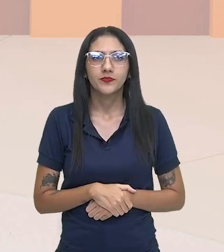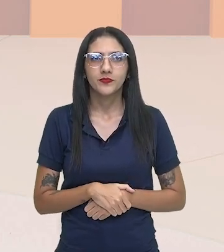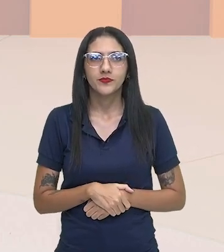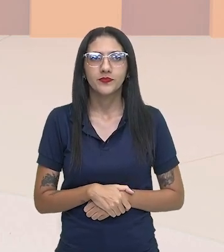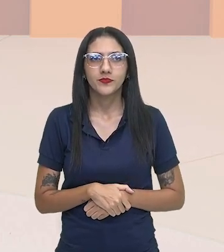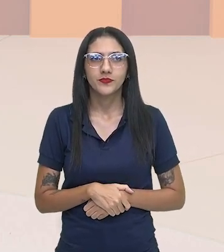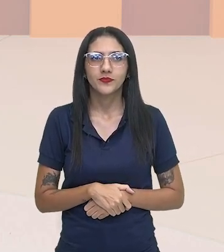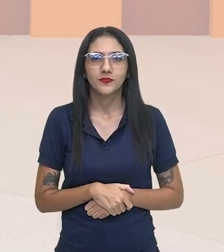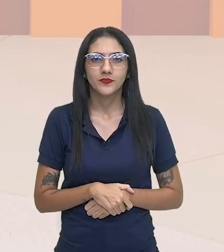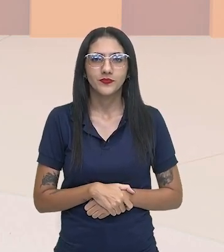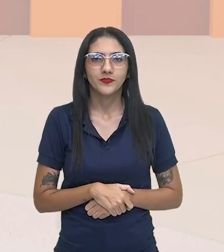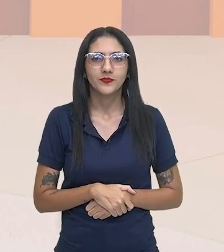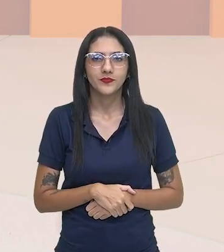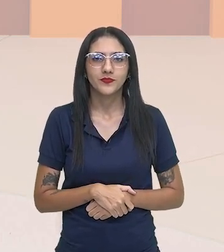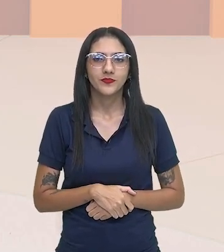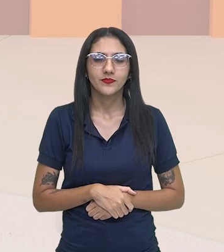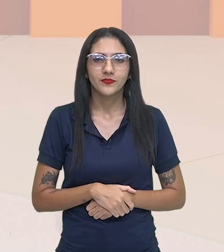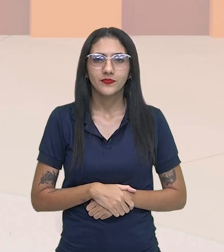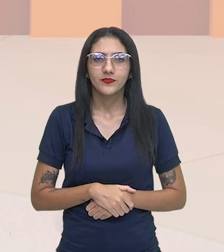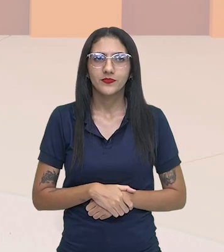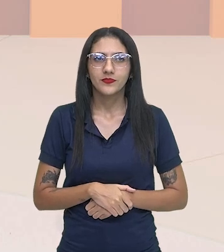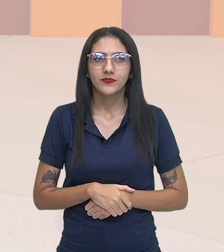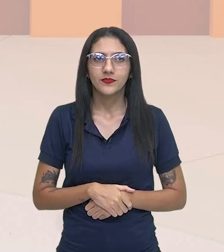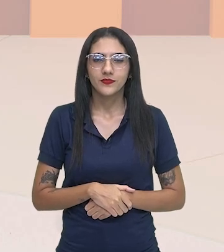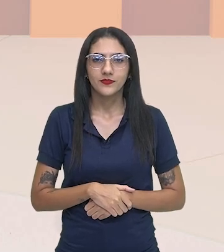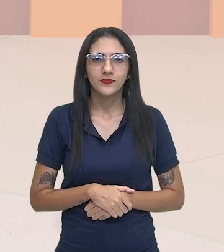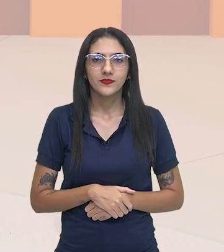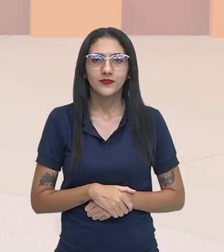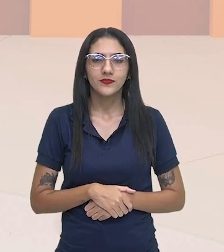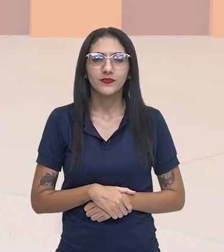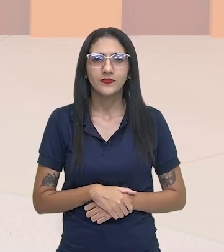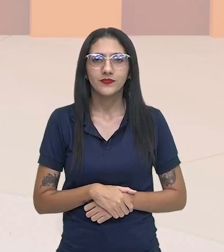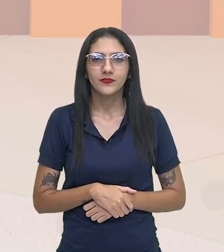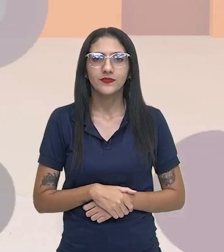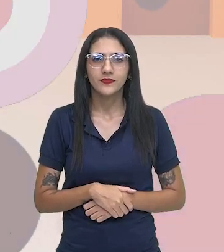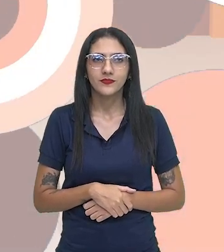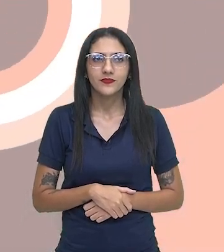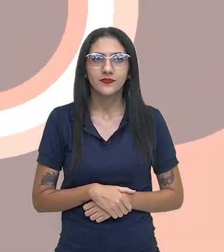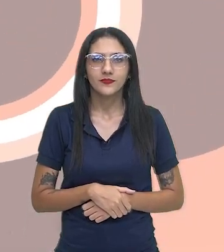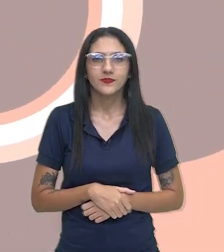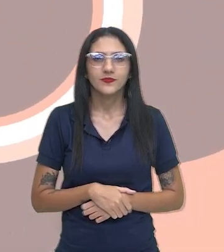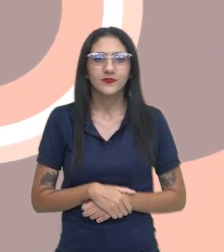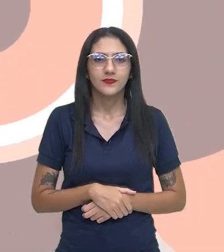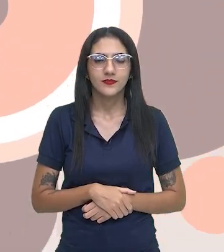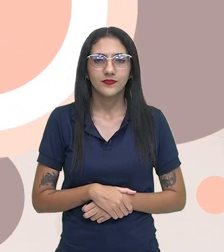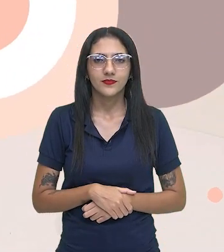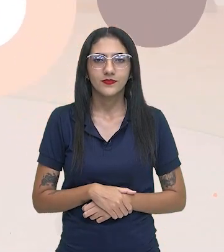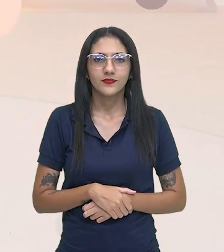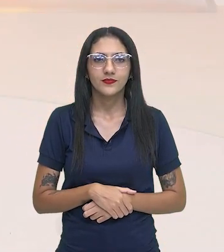poder ideológico. Nós vamos ver agora cada um deles em particular. Vamos lá?